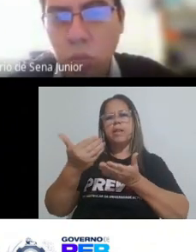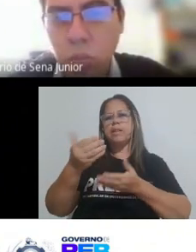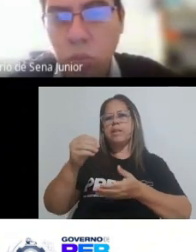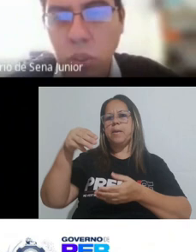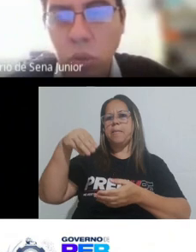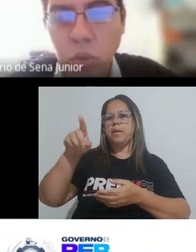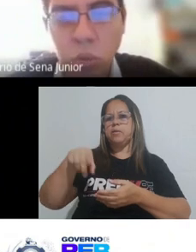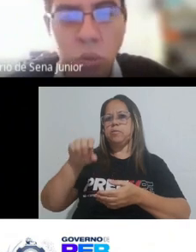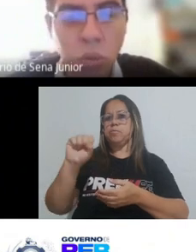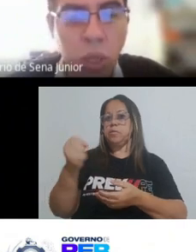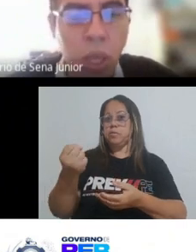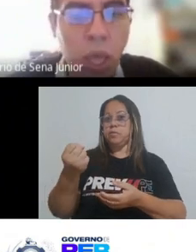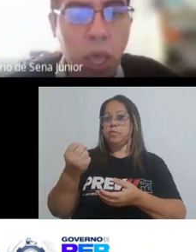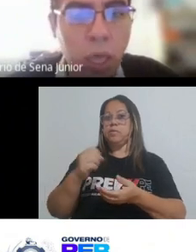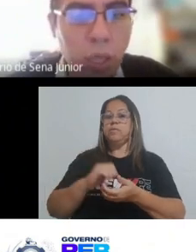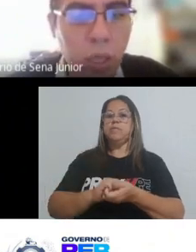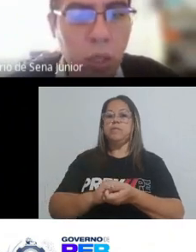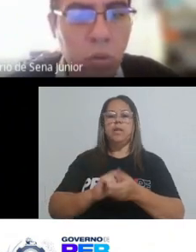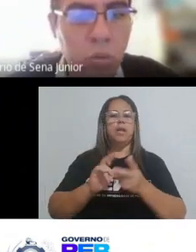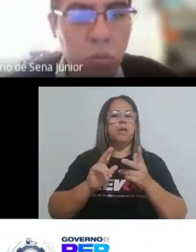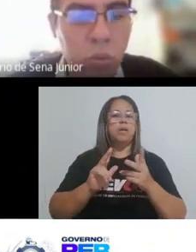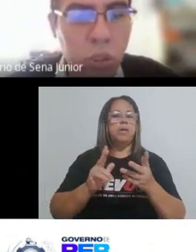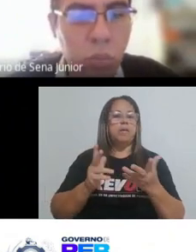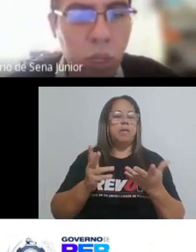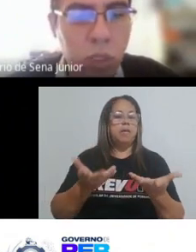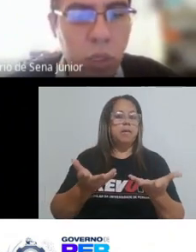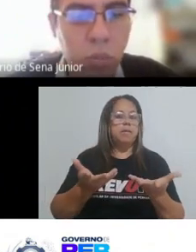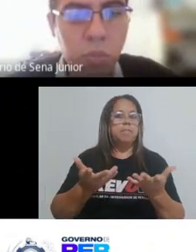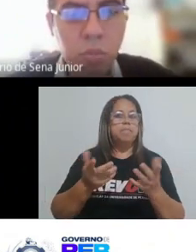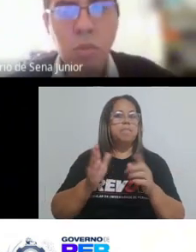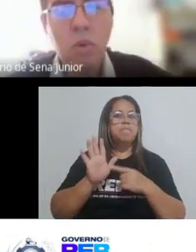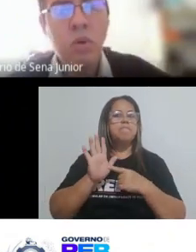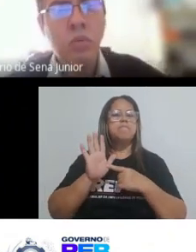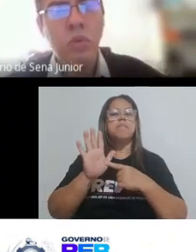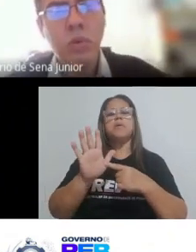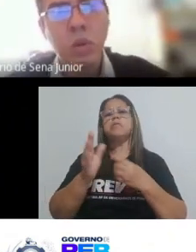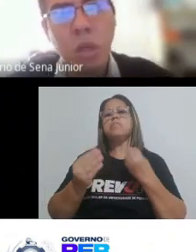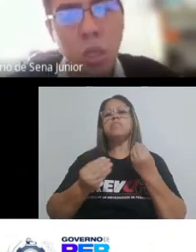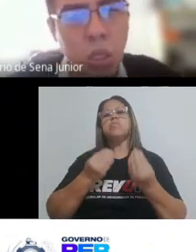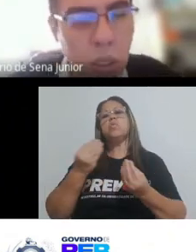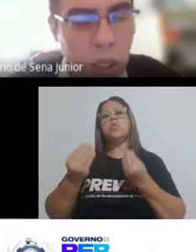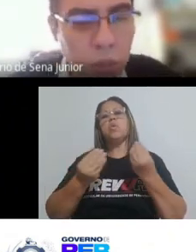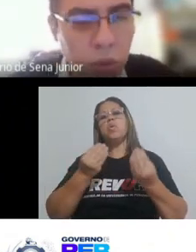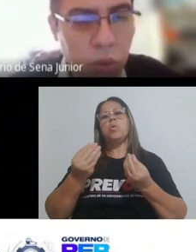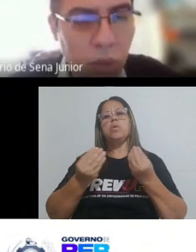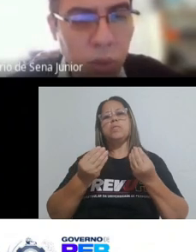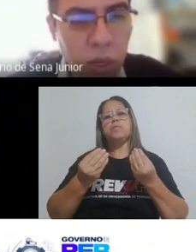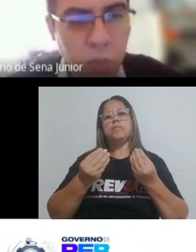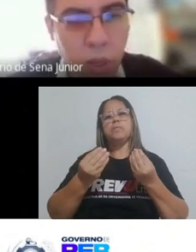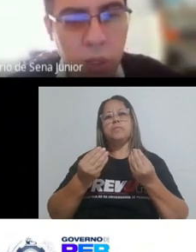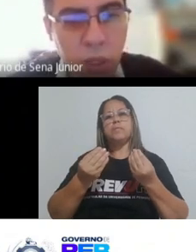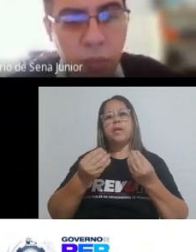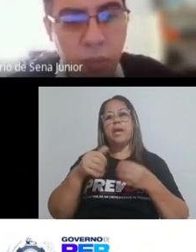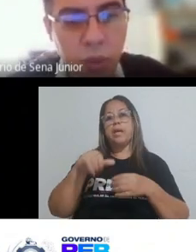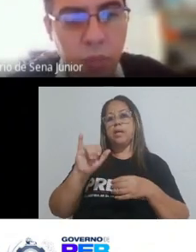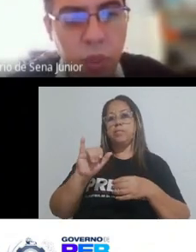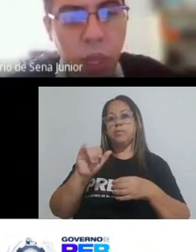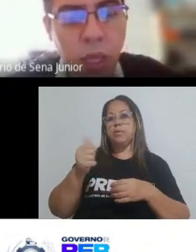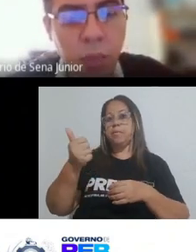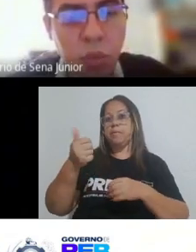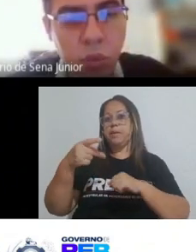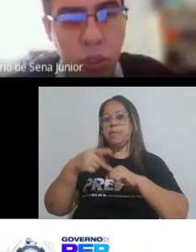metros por segundo, é, então, expressa como Y da primeira pedra